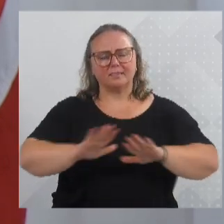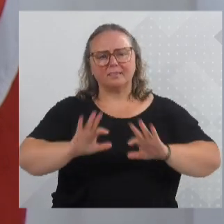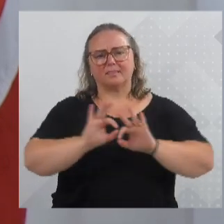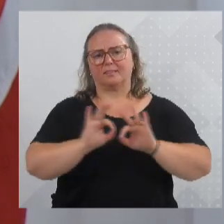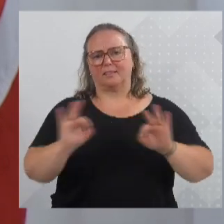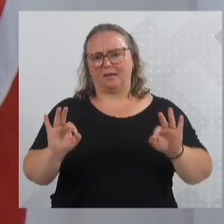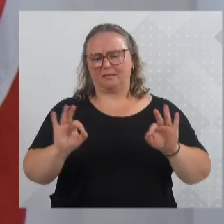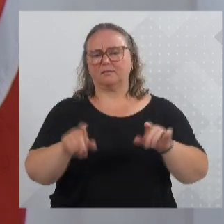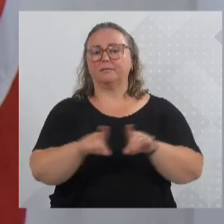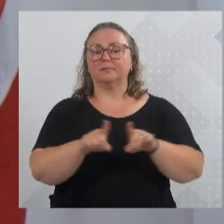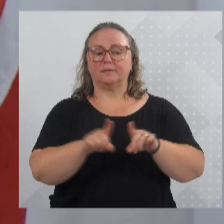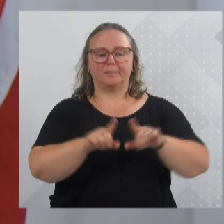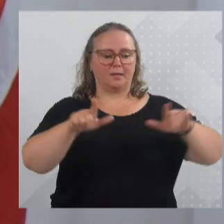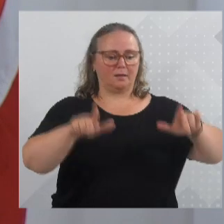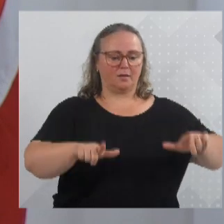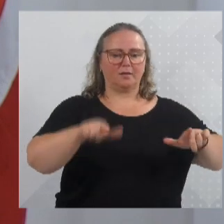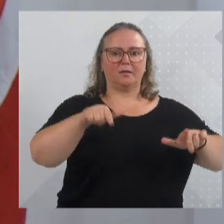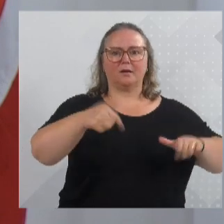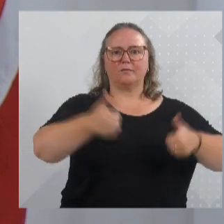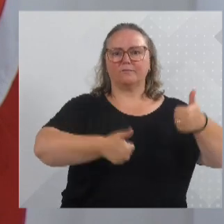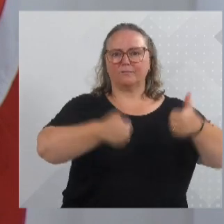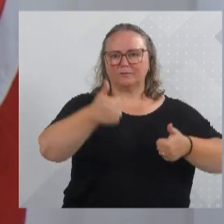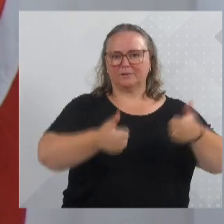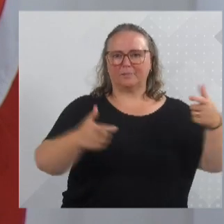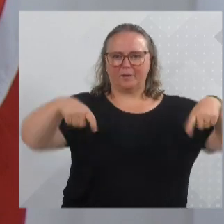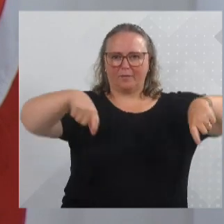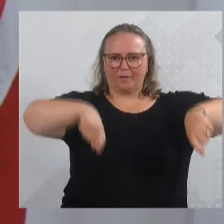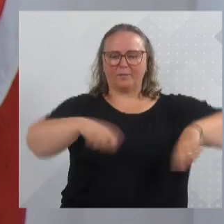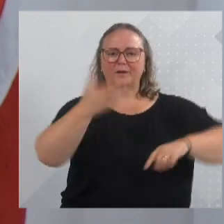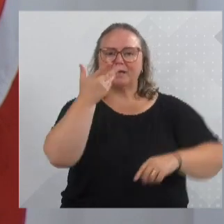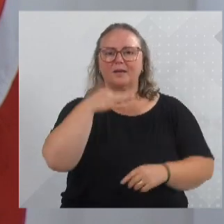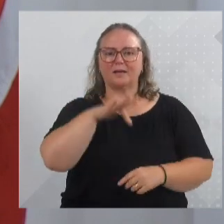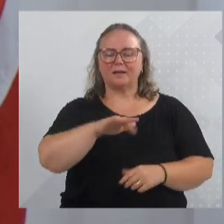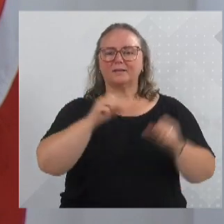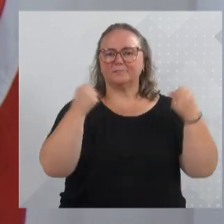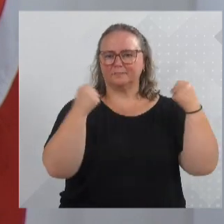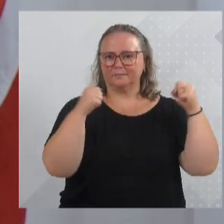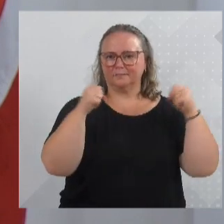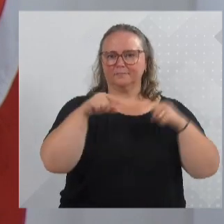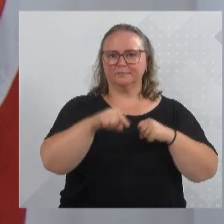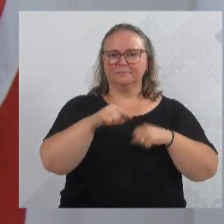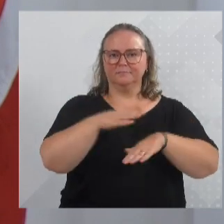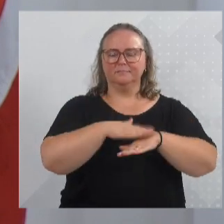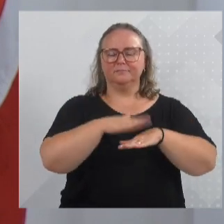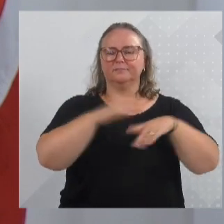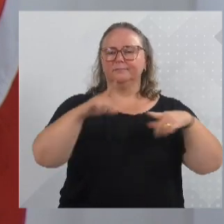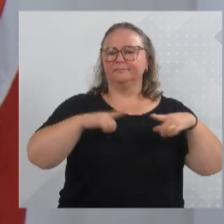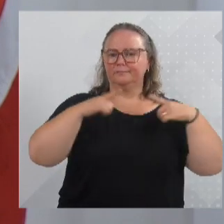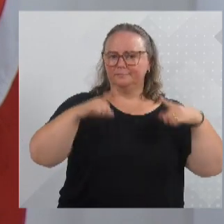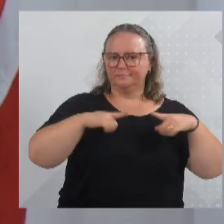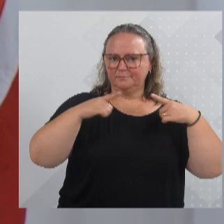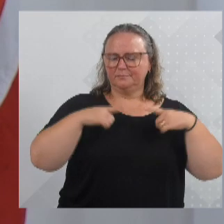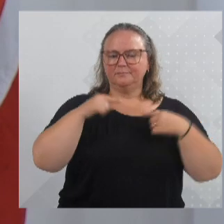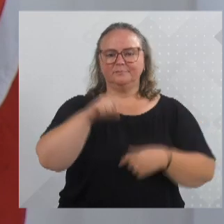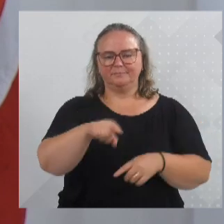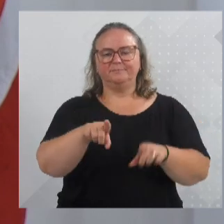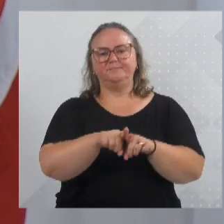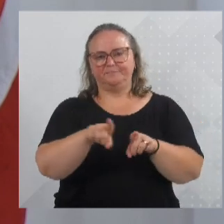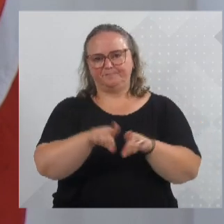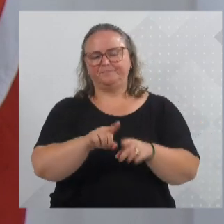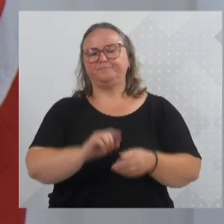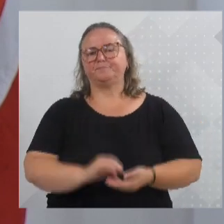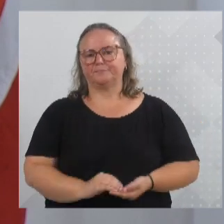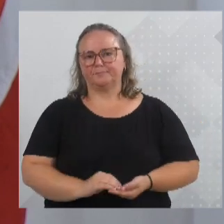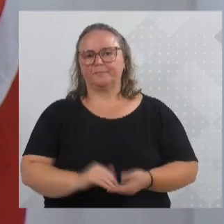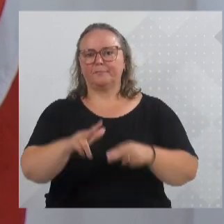quadra ali onde temos e o campo de futebol, onde as crianças praticam o momento de lazer, as suas educação físicas. Então fica aqui a